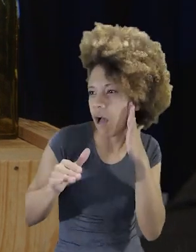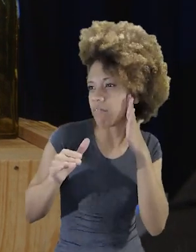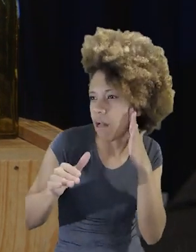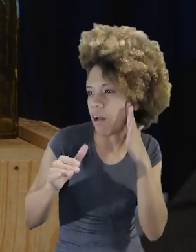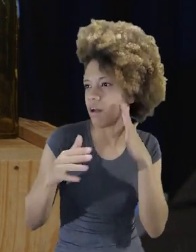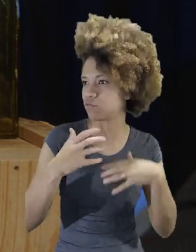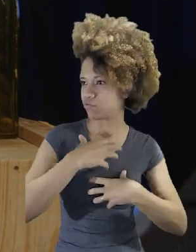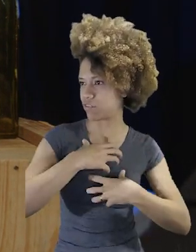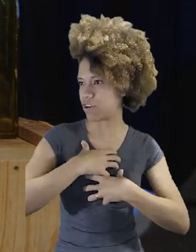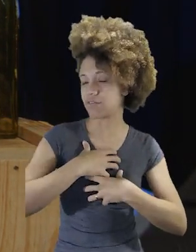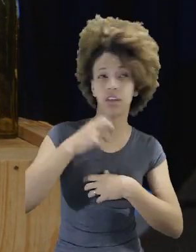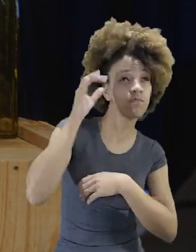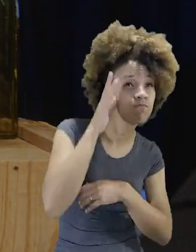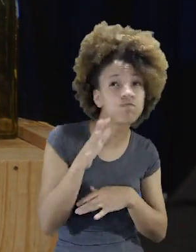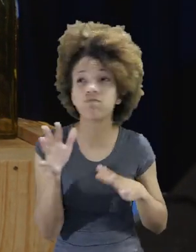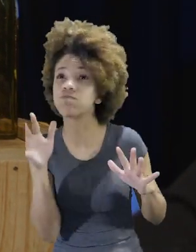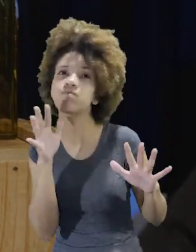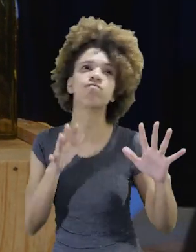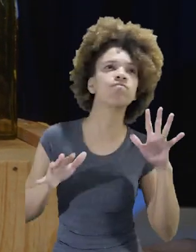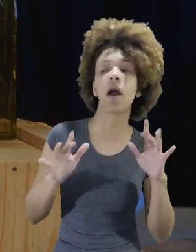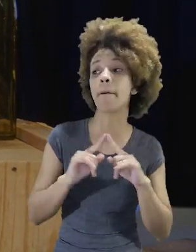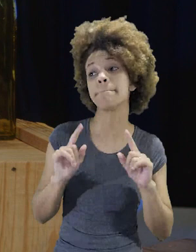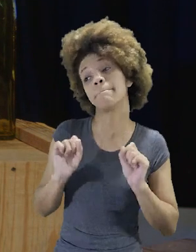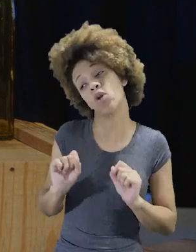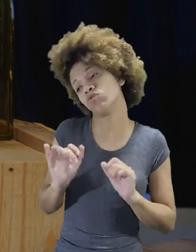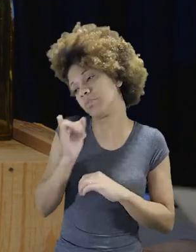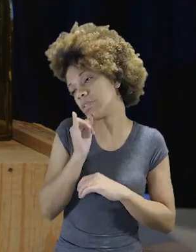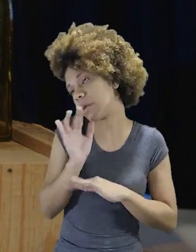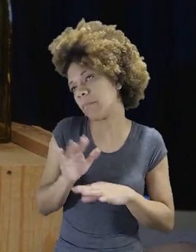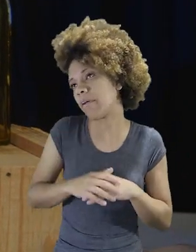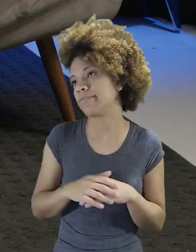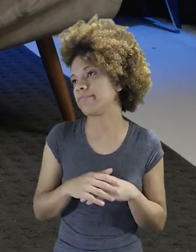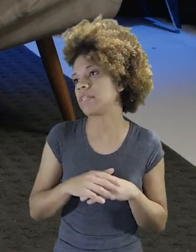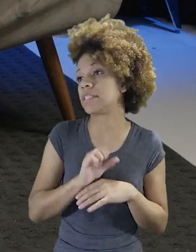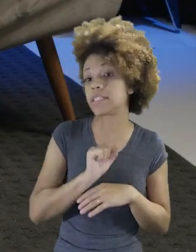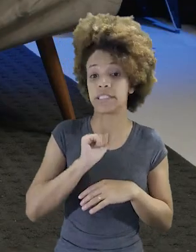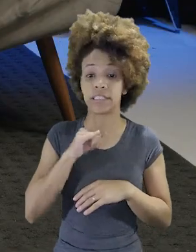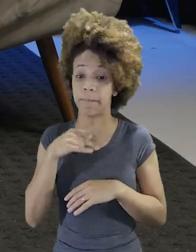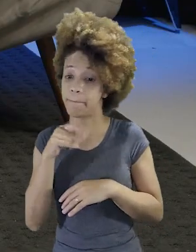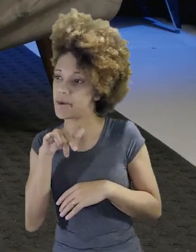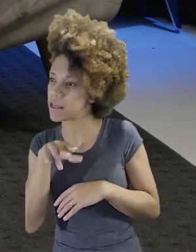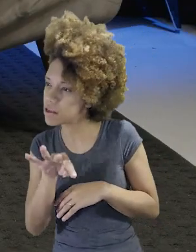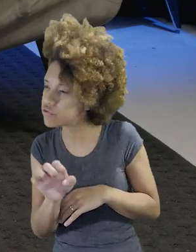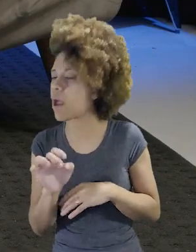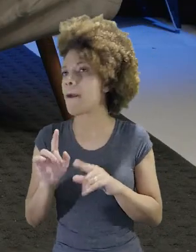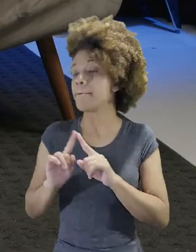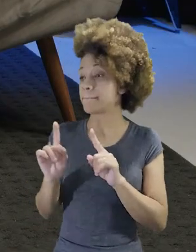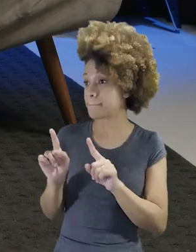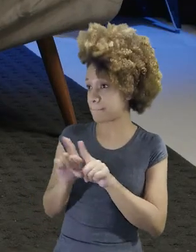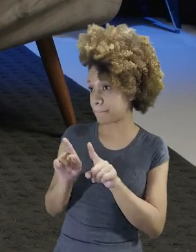mais eletrônica por assim dizer o que aí vem a coisa o que que é o